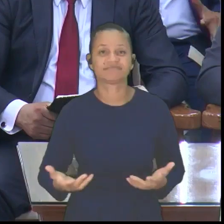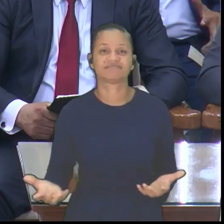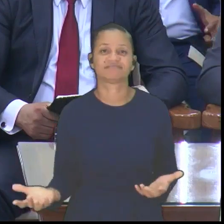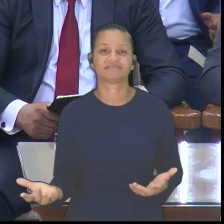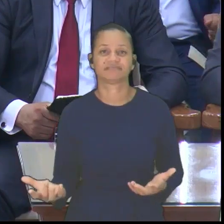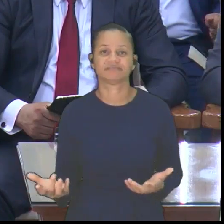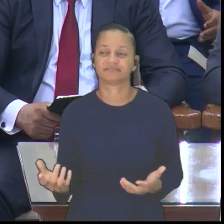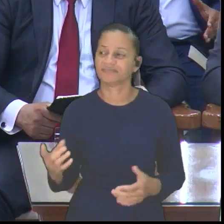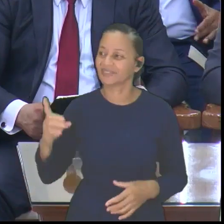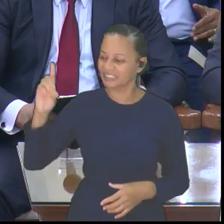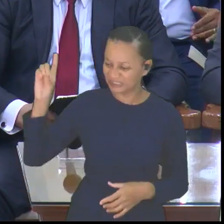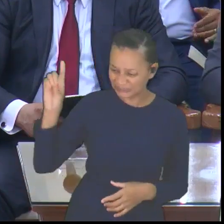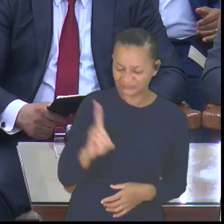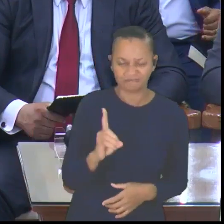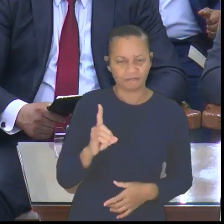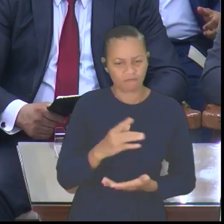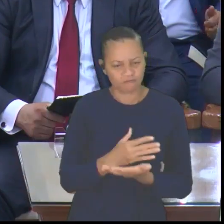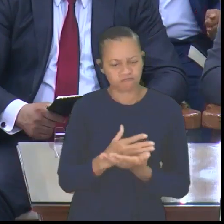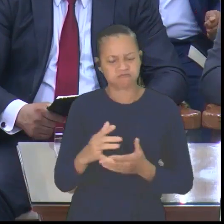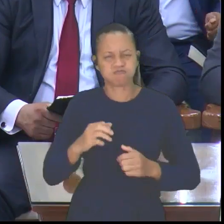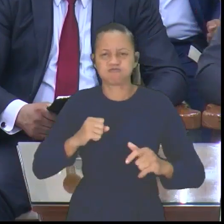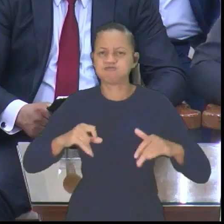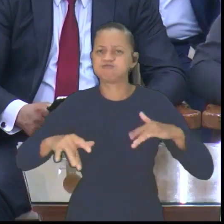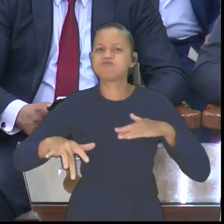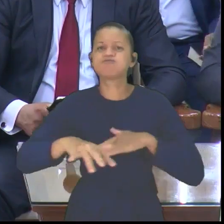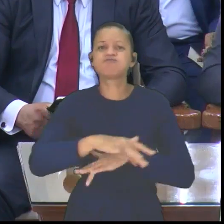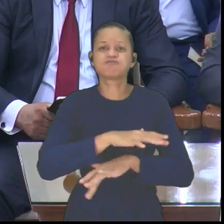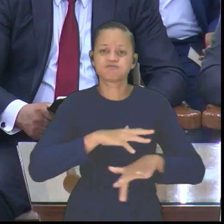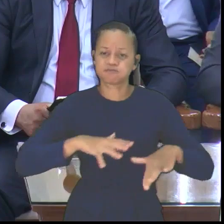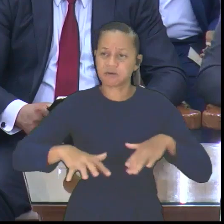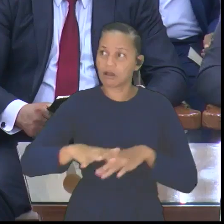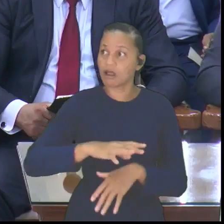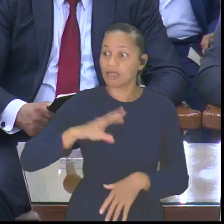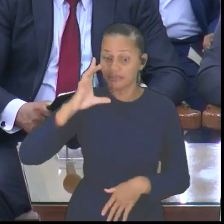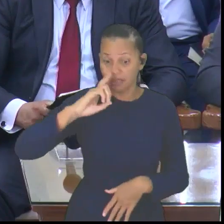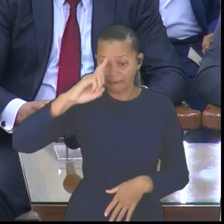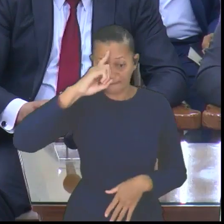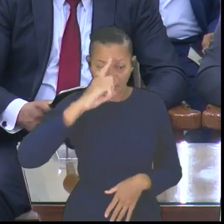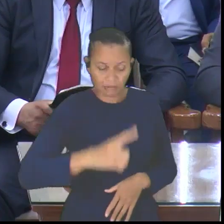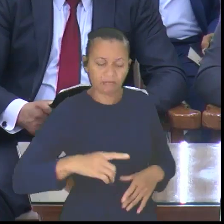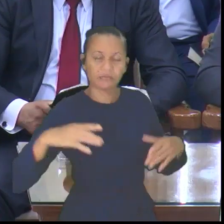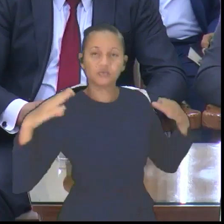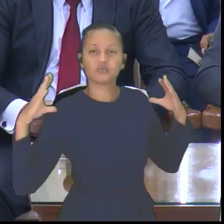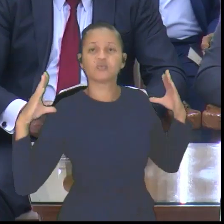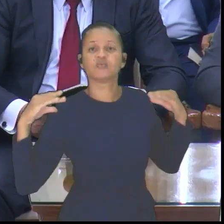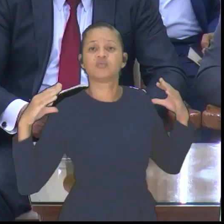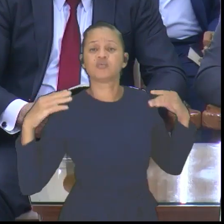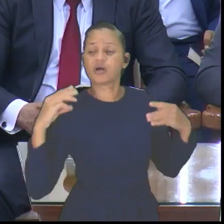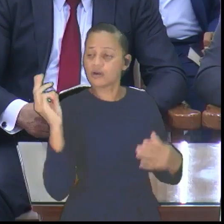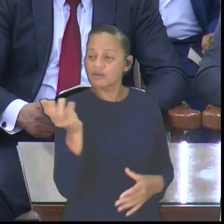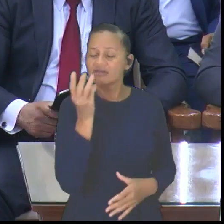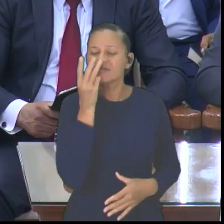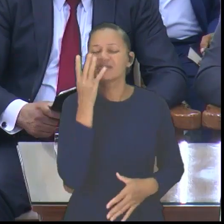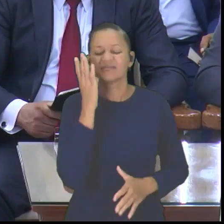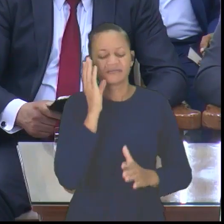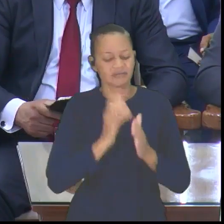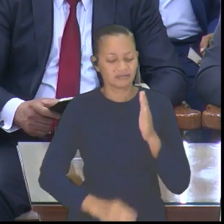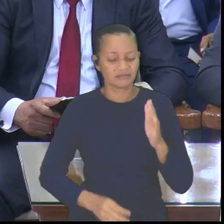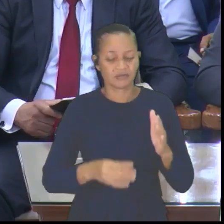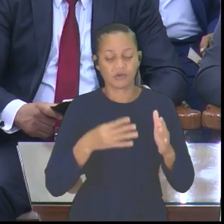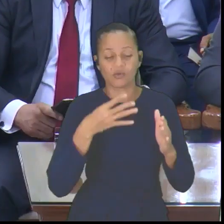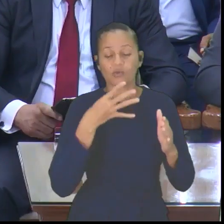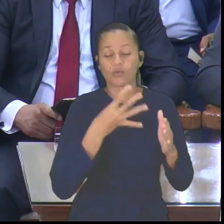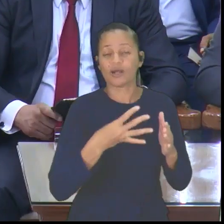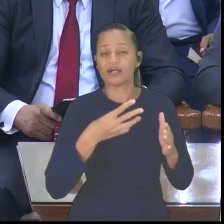aquela intervenção divina começou a fazer. E Deus mandou um anjo ali. Isaías 43:13